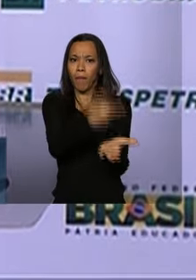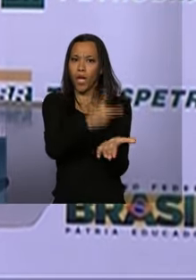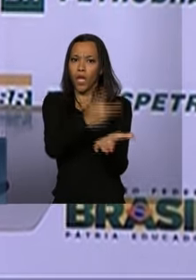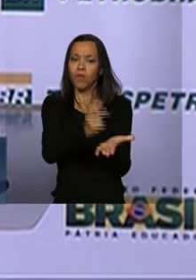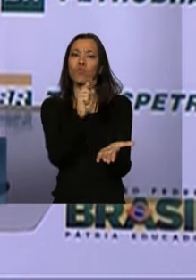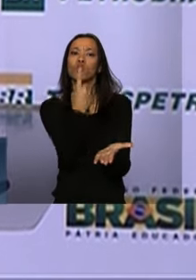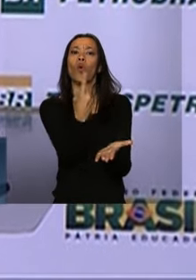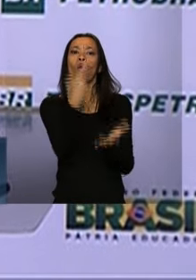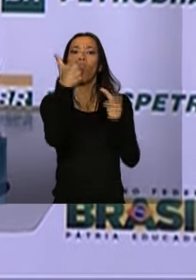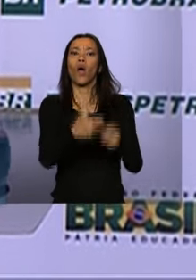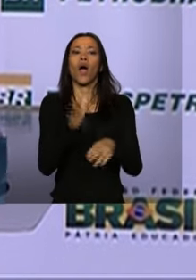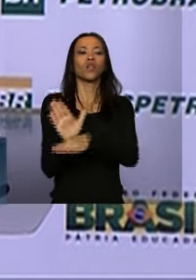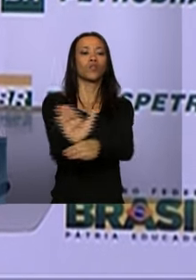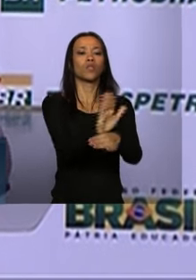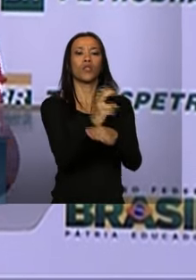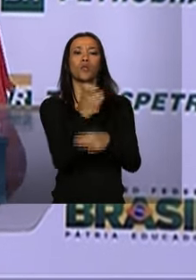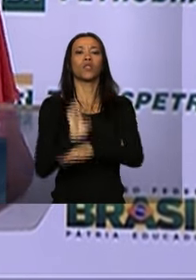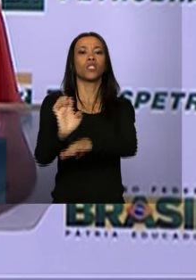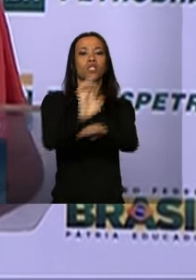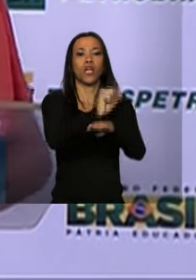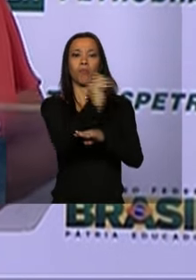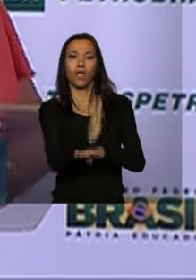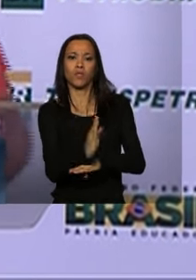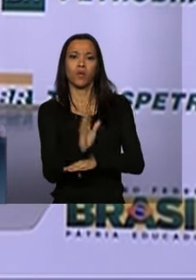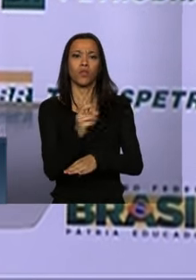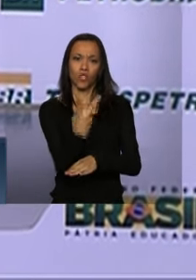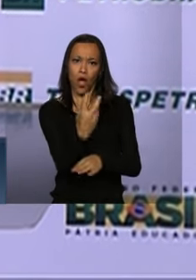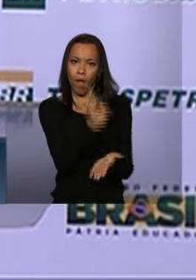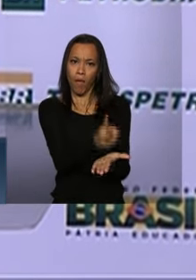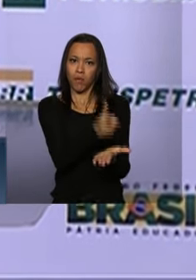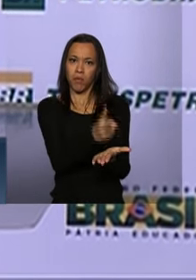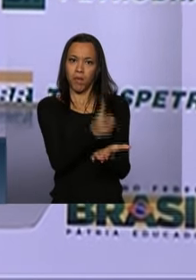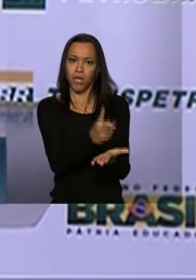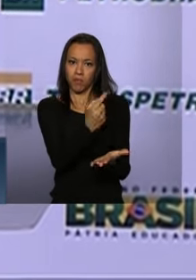beneficiando só uma região do país. Não,